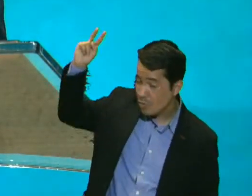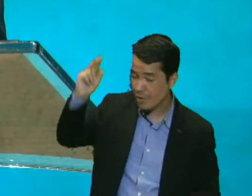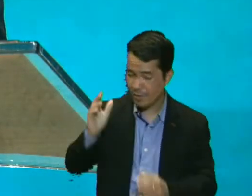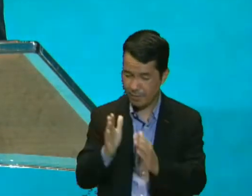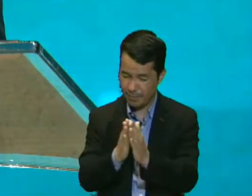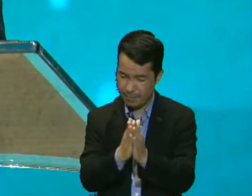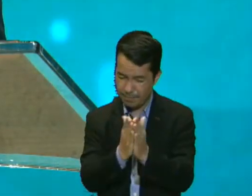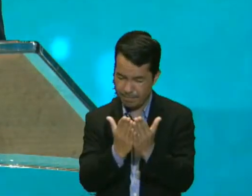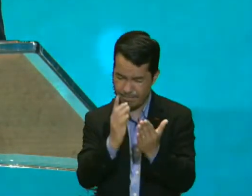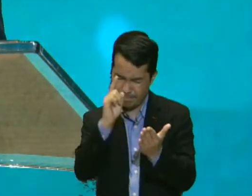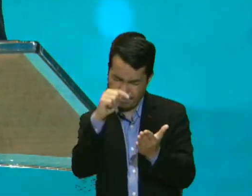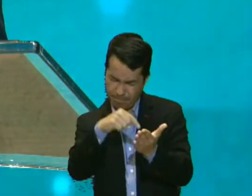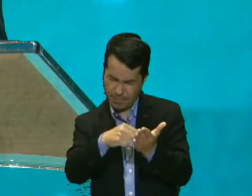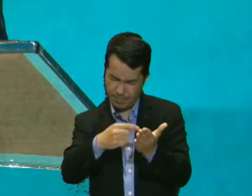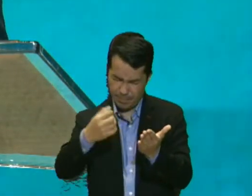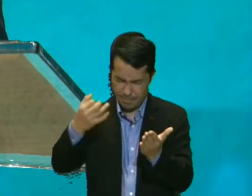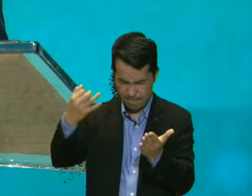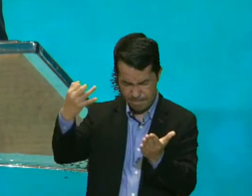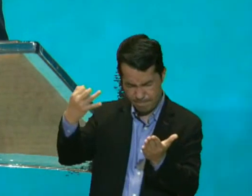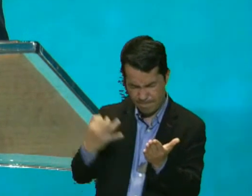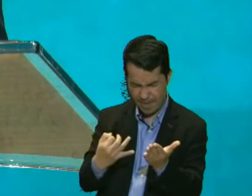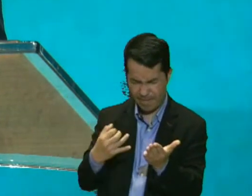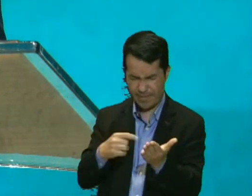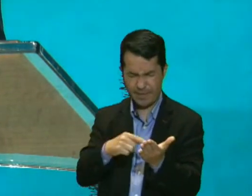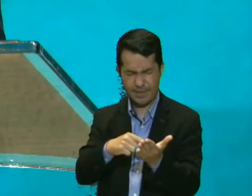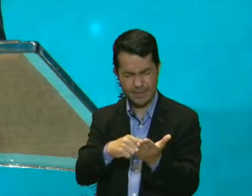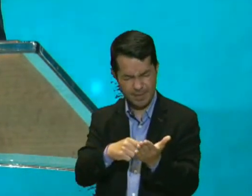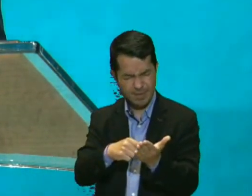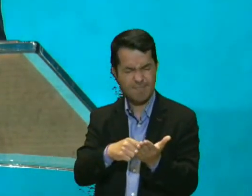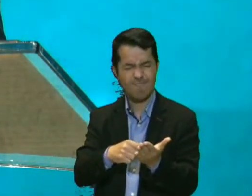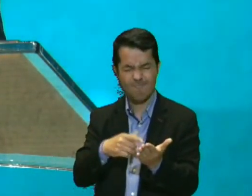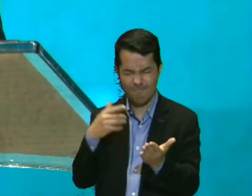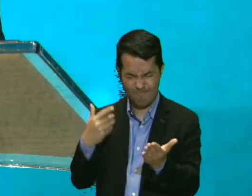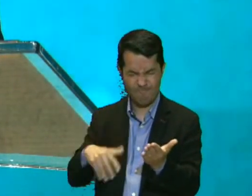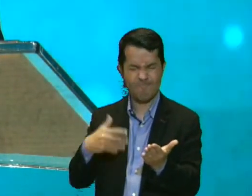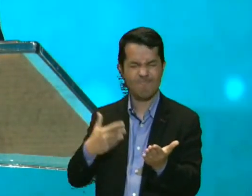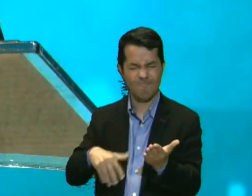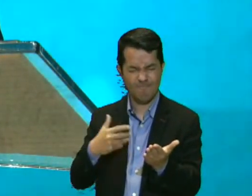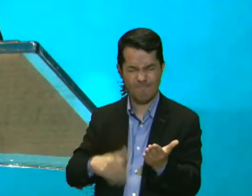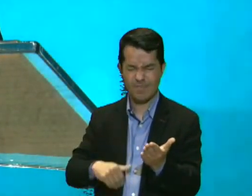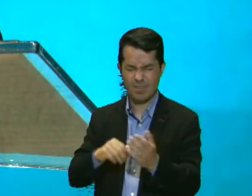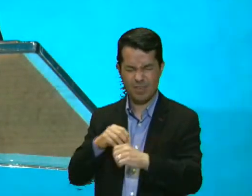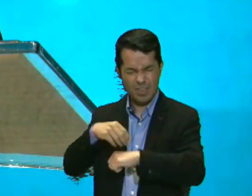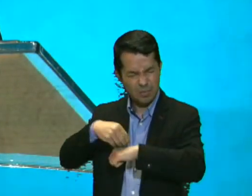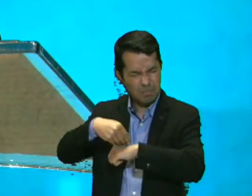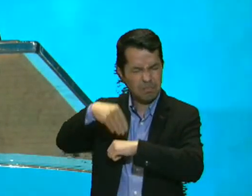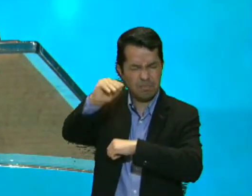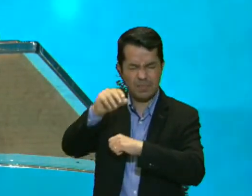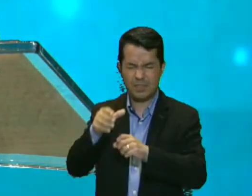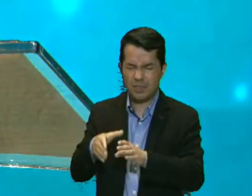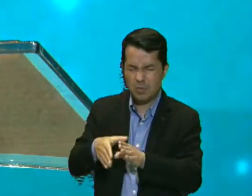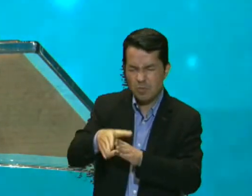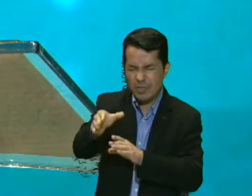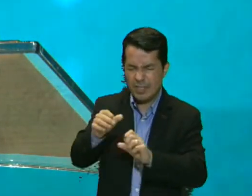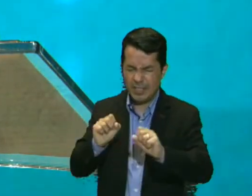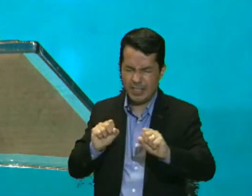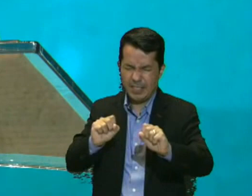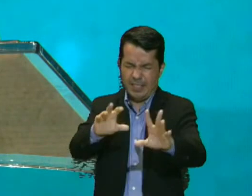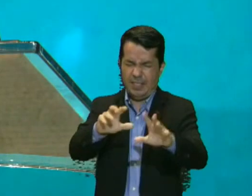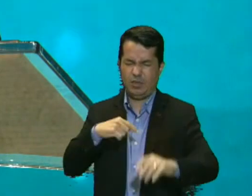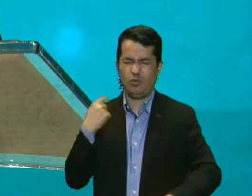Palavra que é perfeita, a Tua Palavra que é a boa semente, ela possa cair em nosso